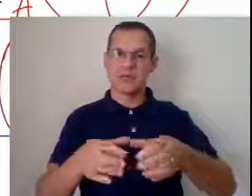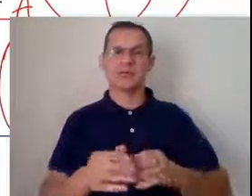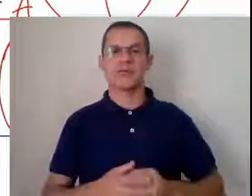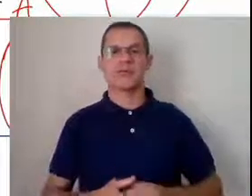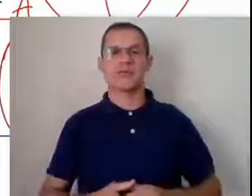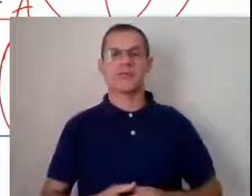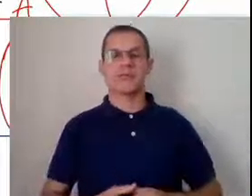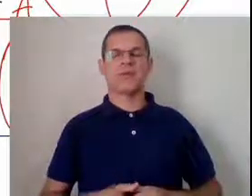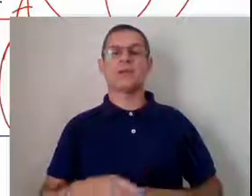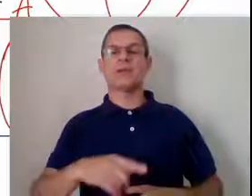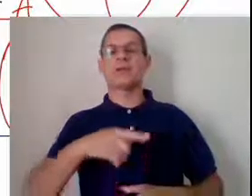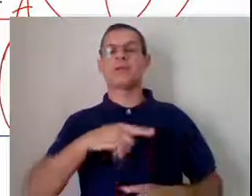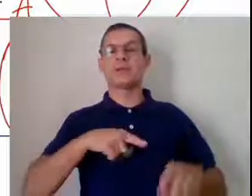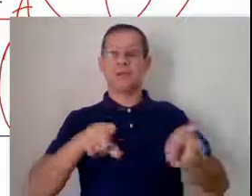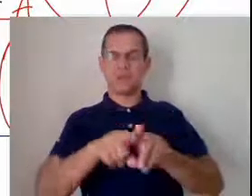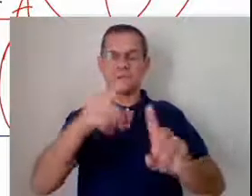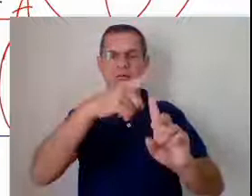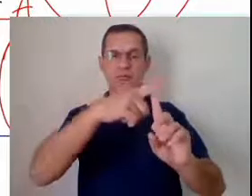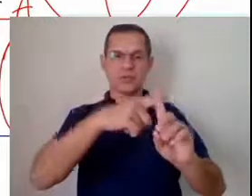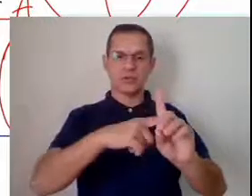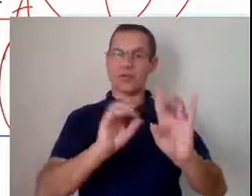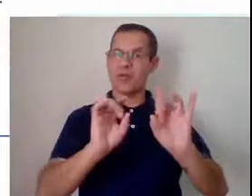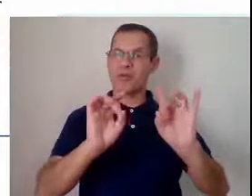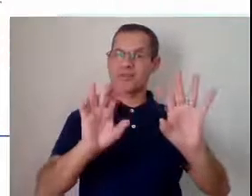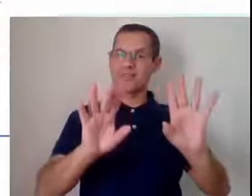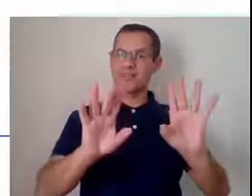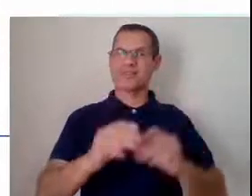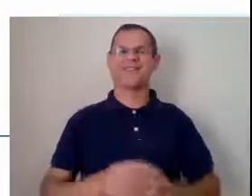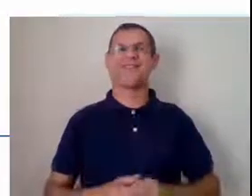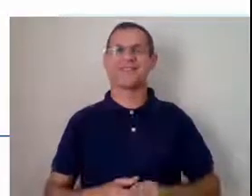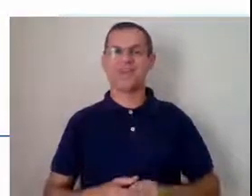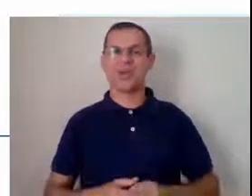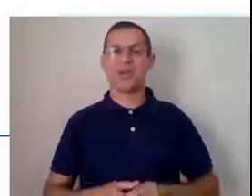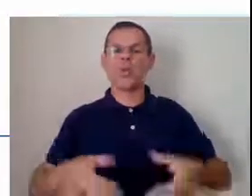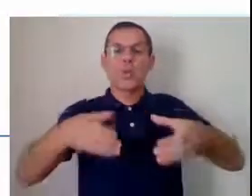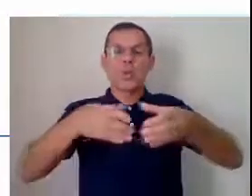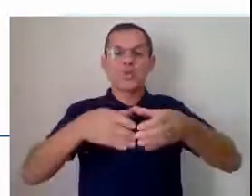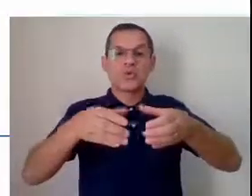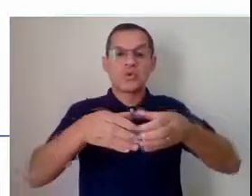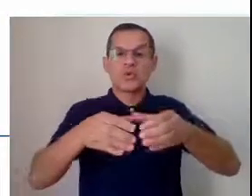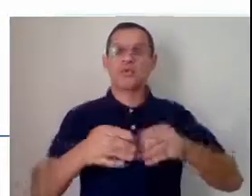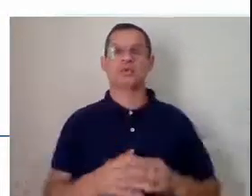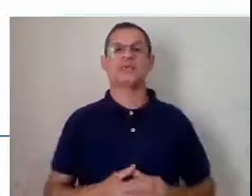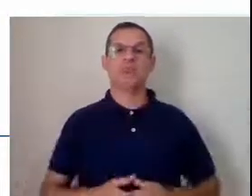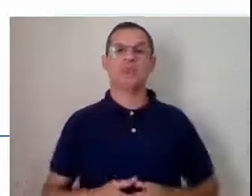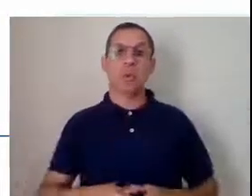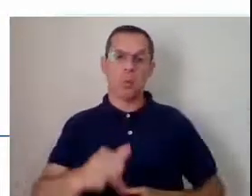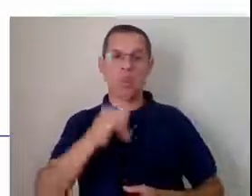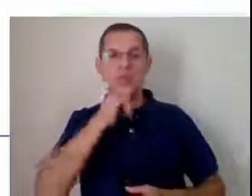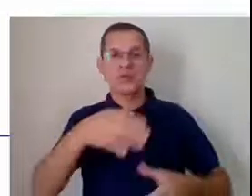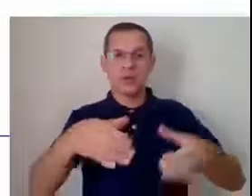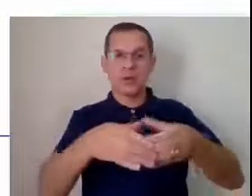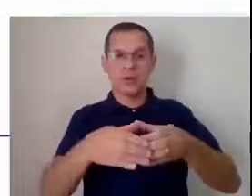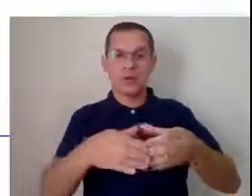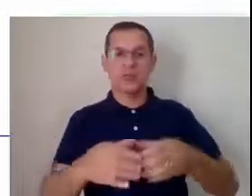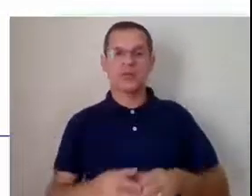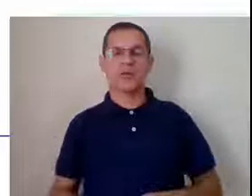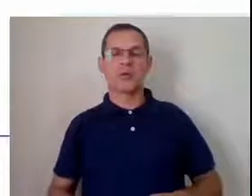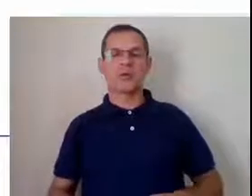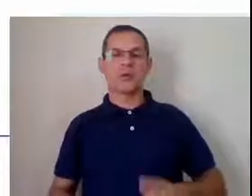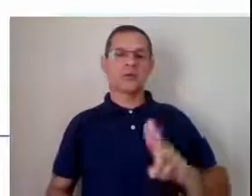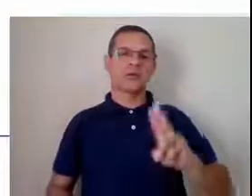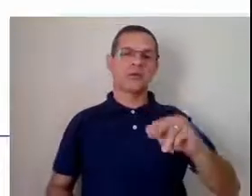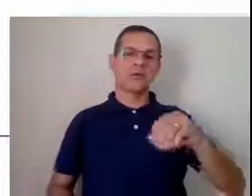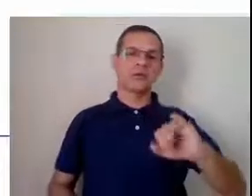possíveis. Nós temos alguns tipos especiais aí de conjuntos, né? Por exemplo, conjunto